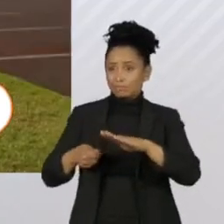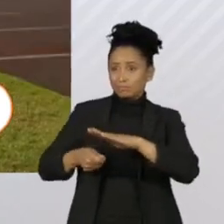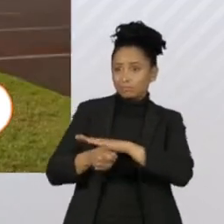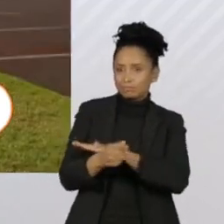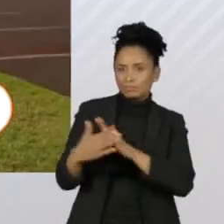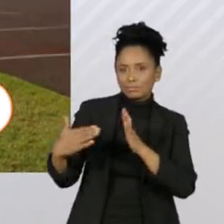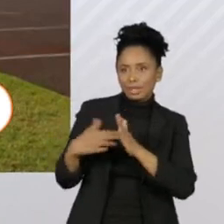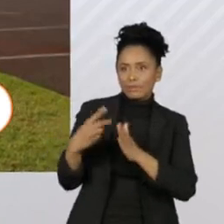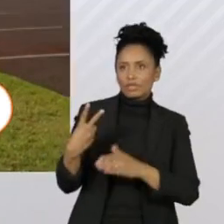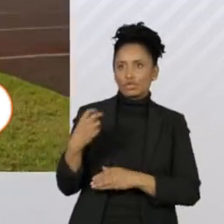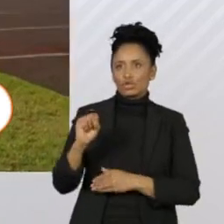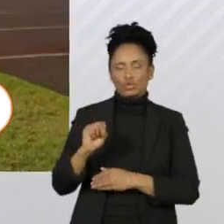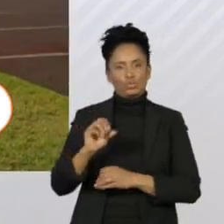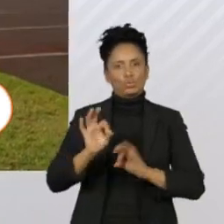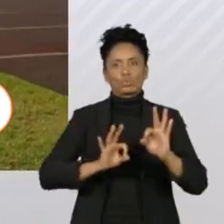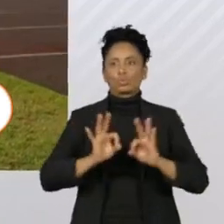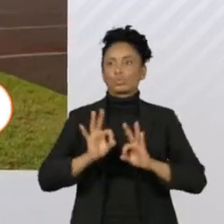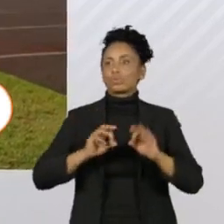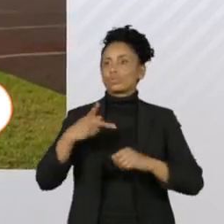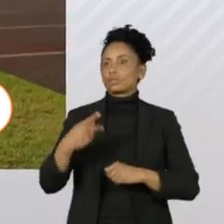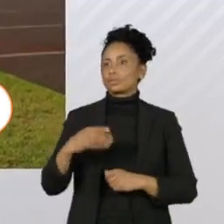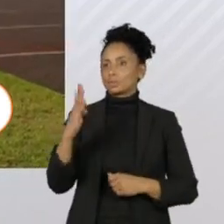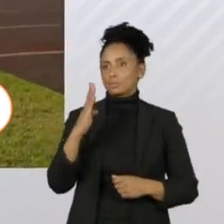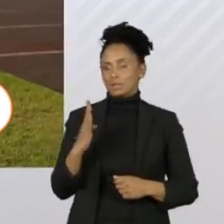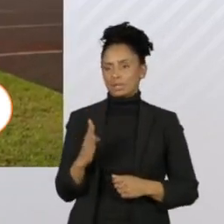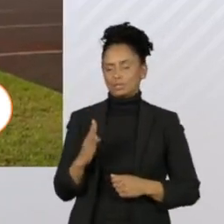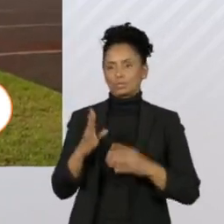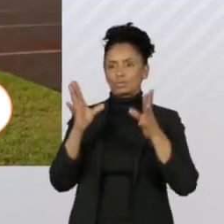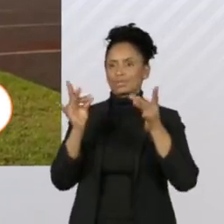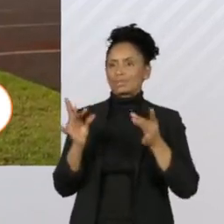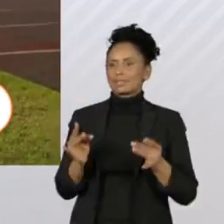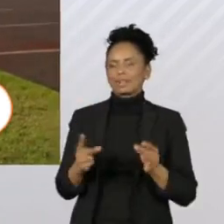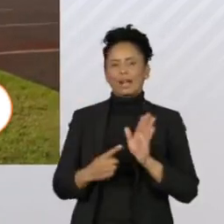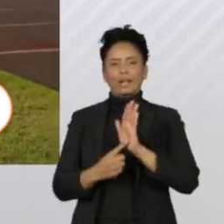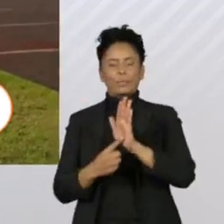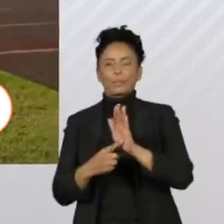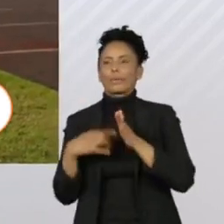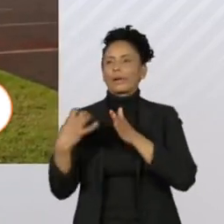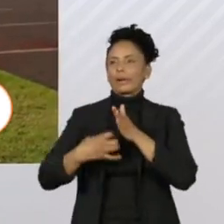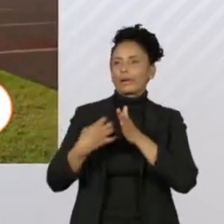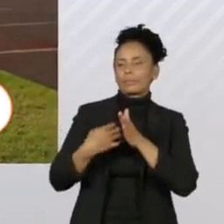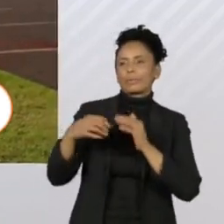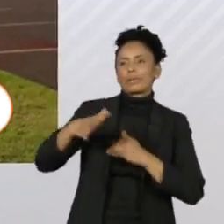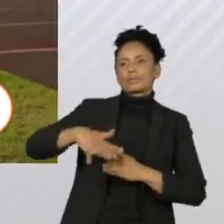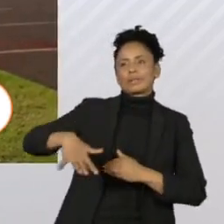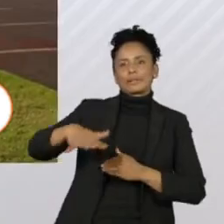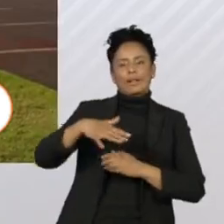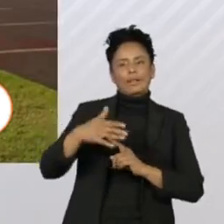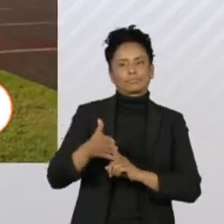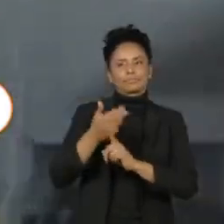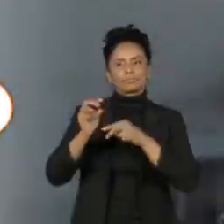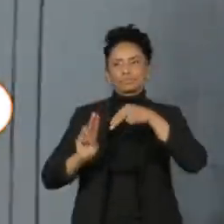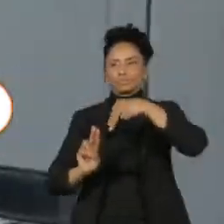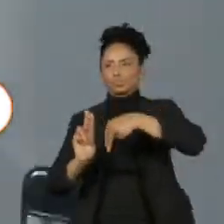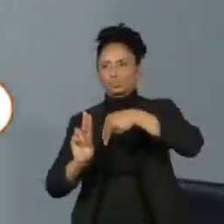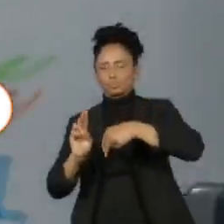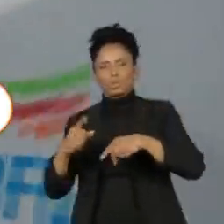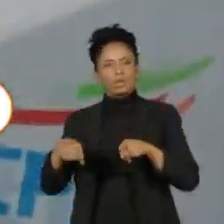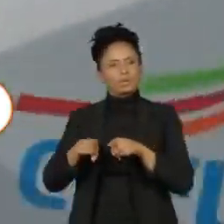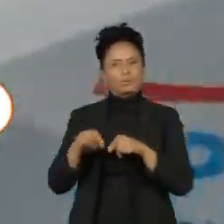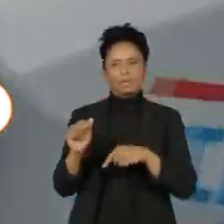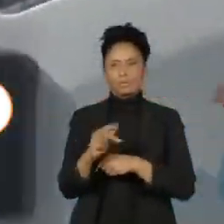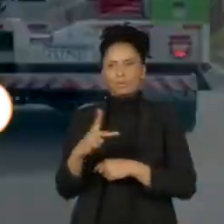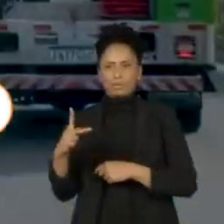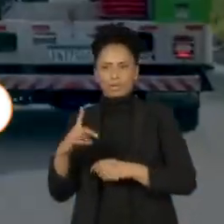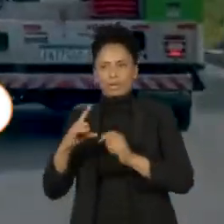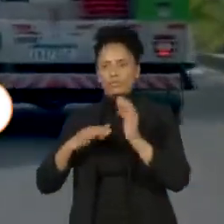28 projetos brasileiros e a gente traz aqui alguns destaques como empresas digitais o banco nubank e a plataforma de